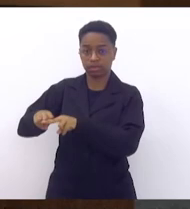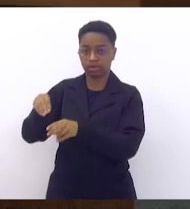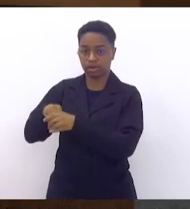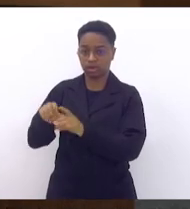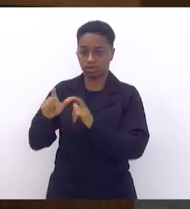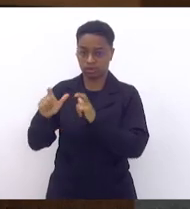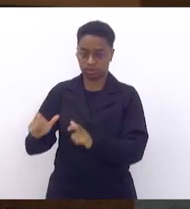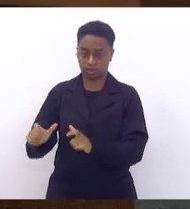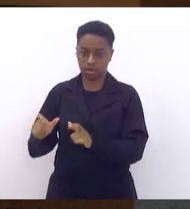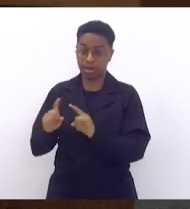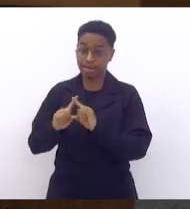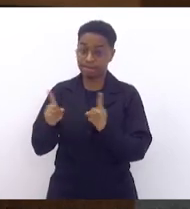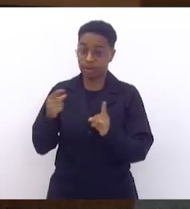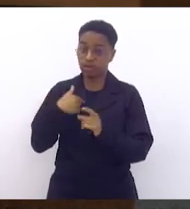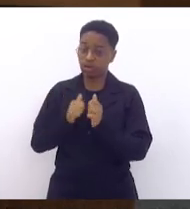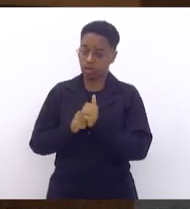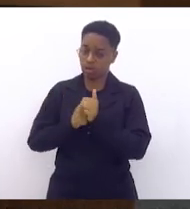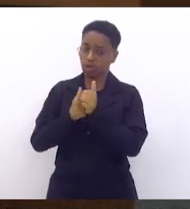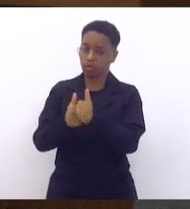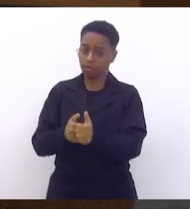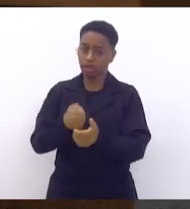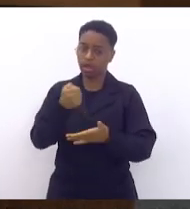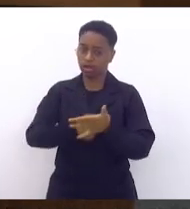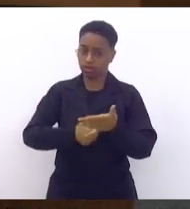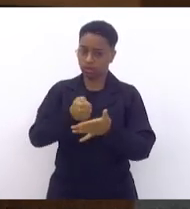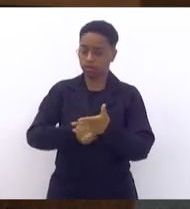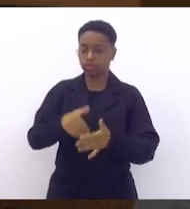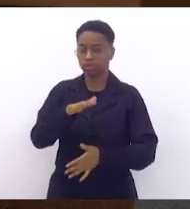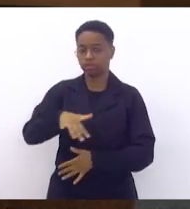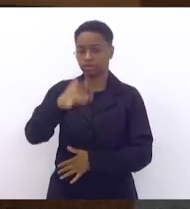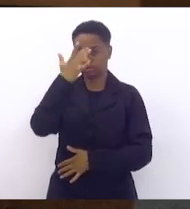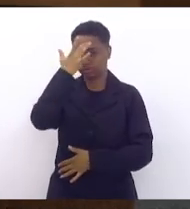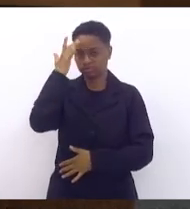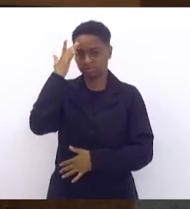Mas eu, que acompanho a luta da saúde mental há muito tempo,